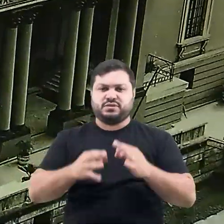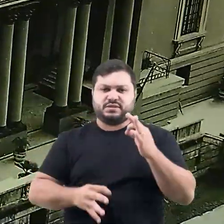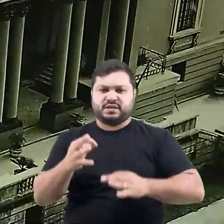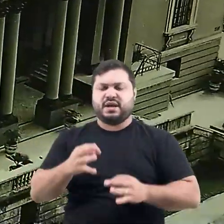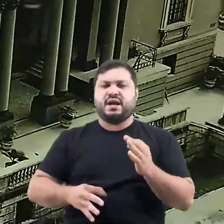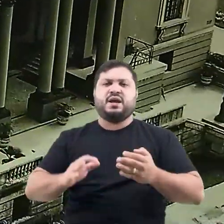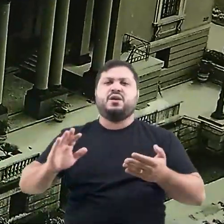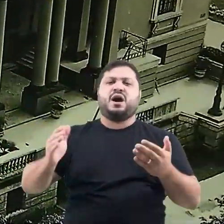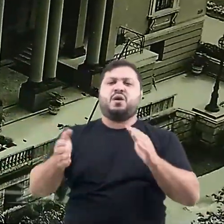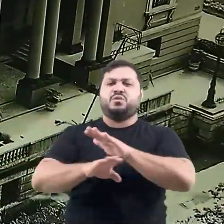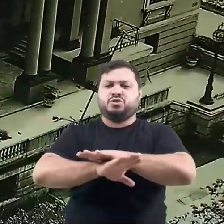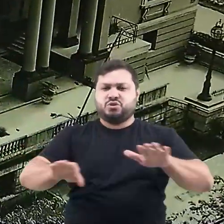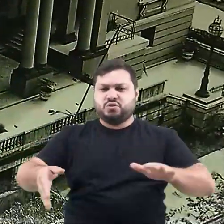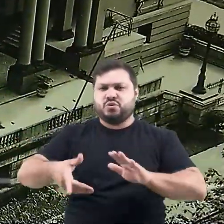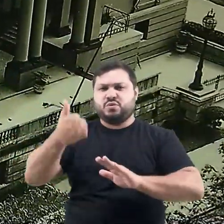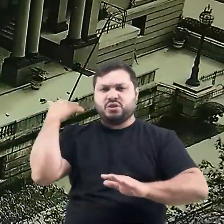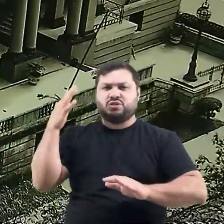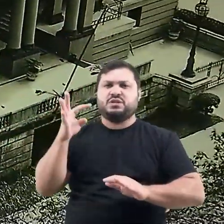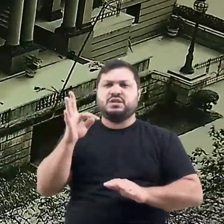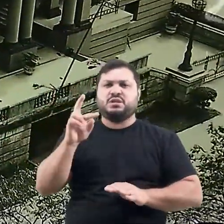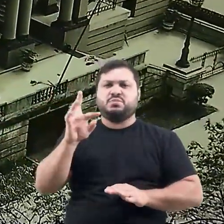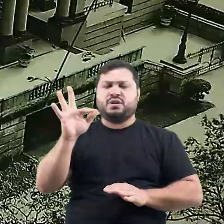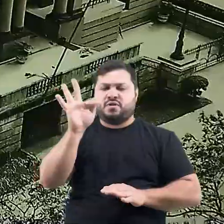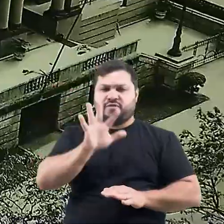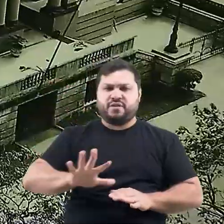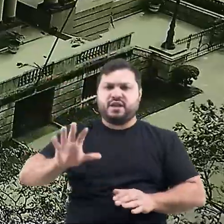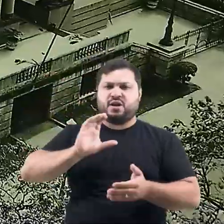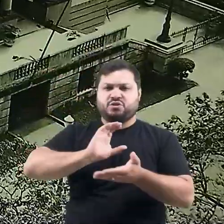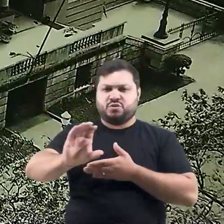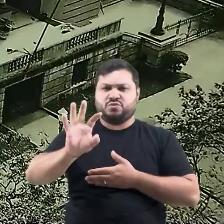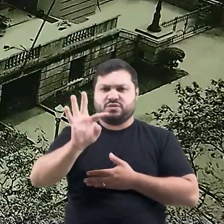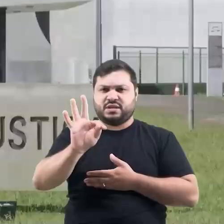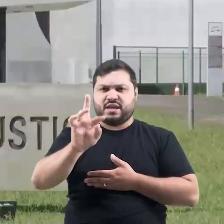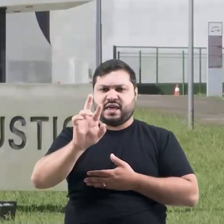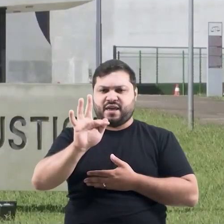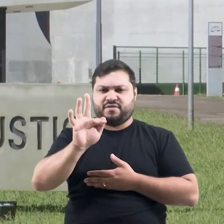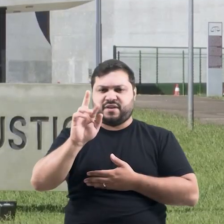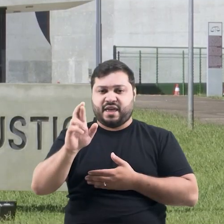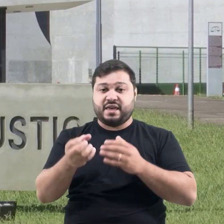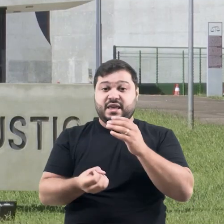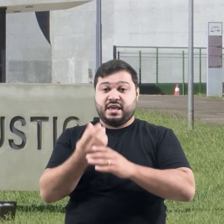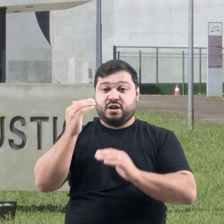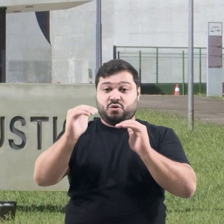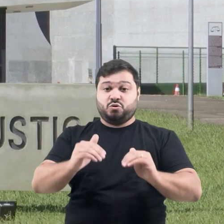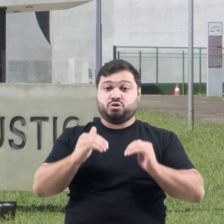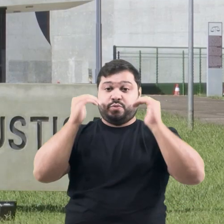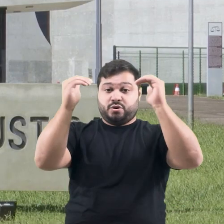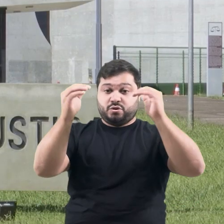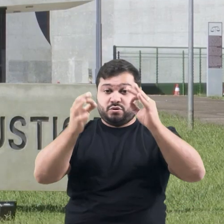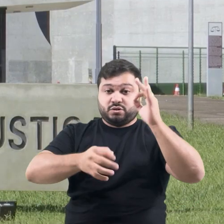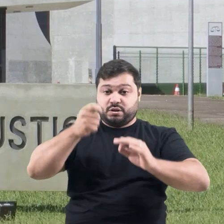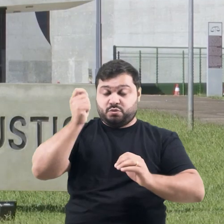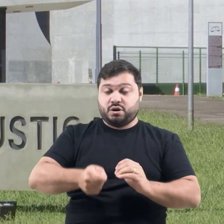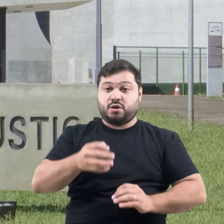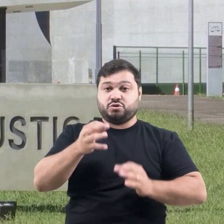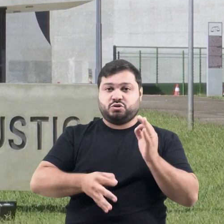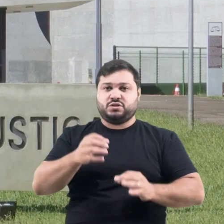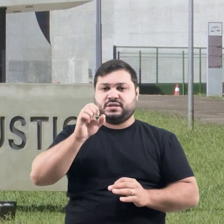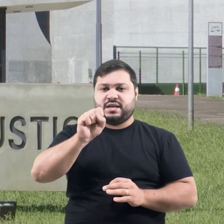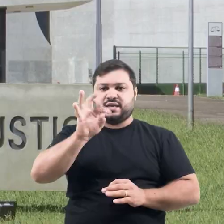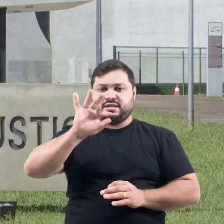ao extinguir o antigo Tribunal Federal de Recursos, o TFR, e criar o Superior Tribunal de Justiça,